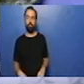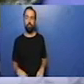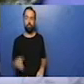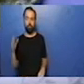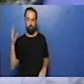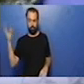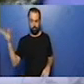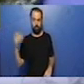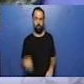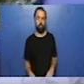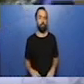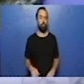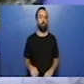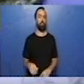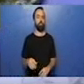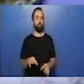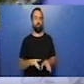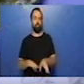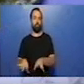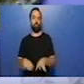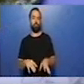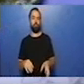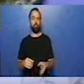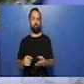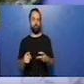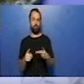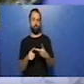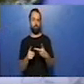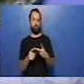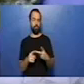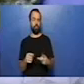Bom, o próximo tipo de locomoção, por meio